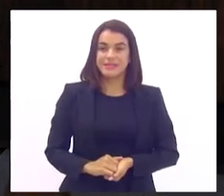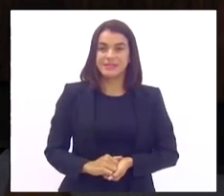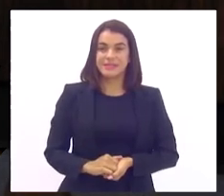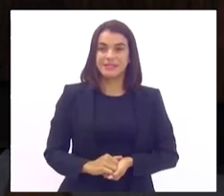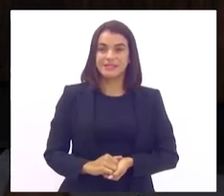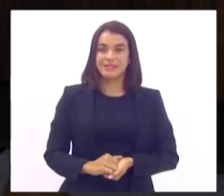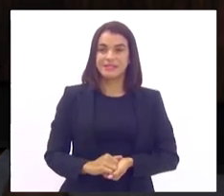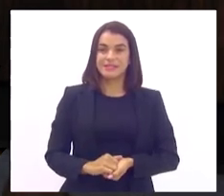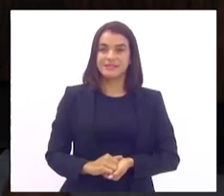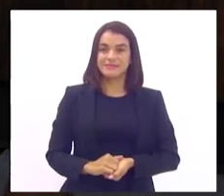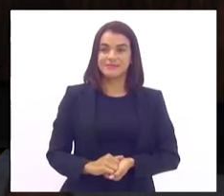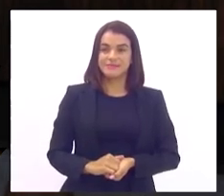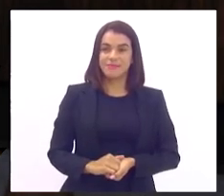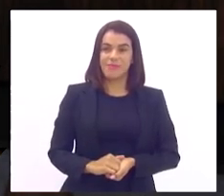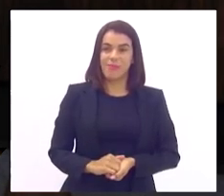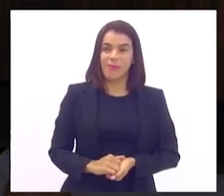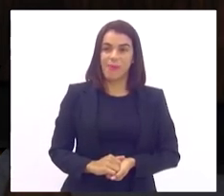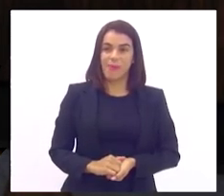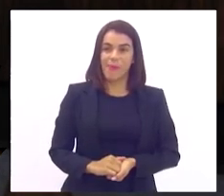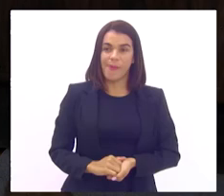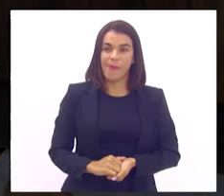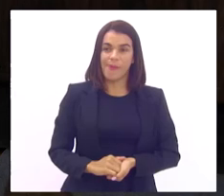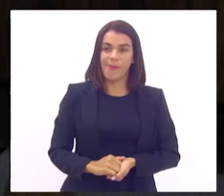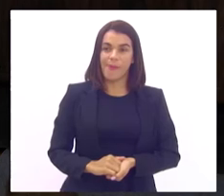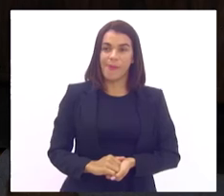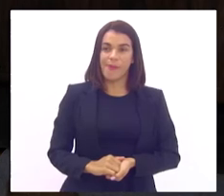Como é que você está? Tudo bem?